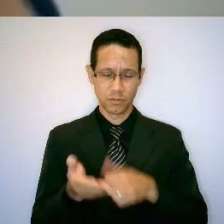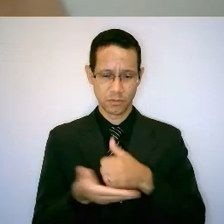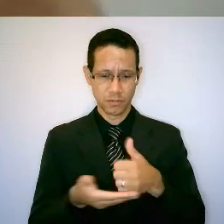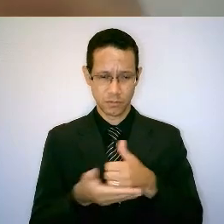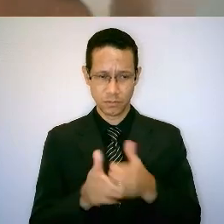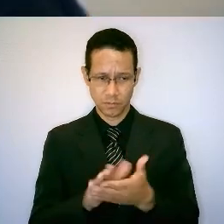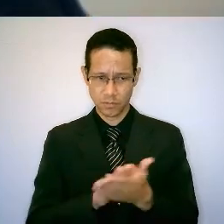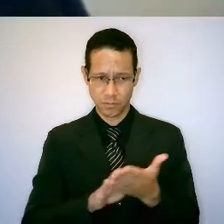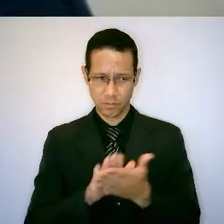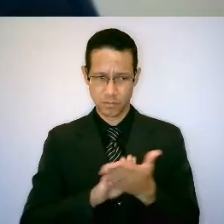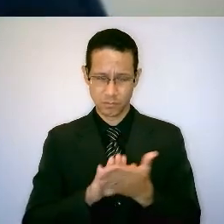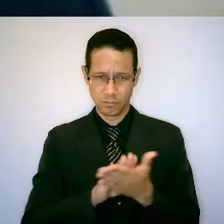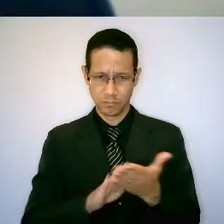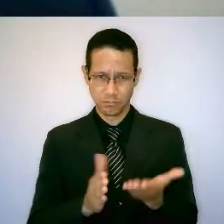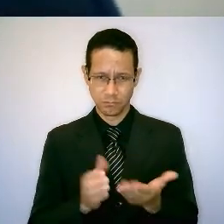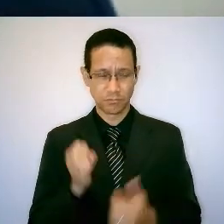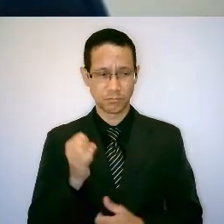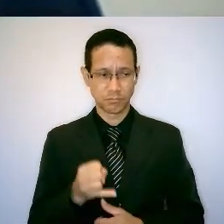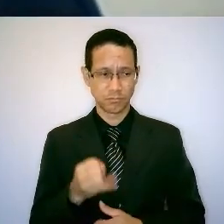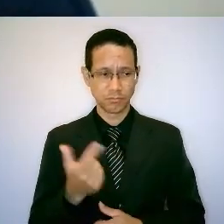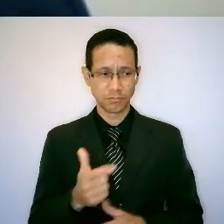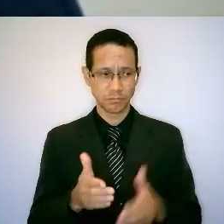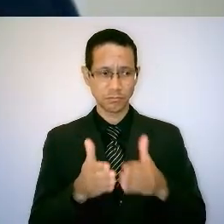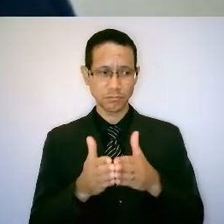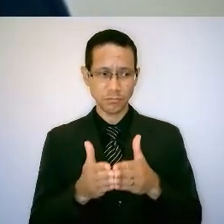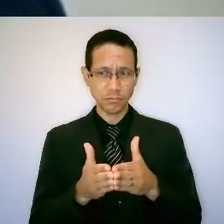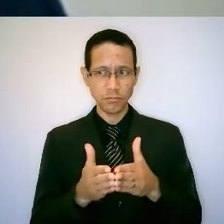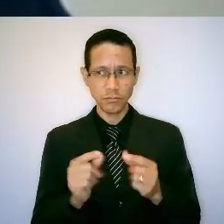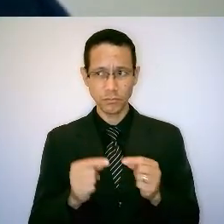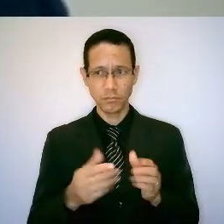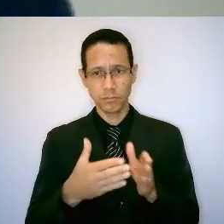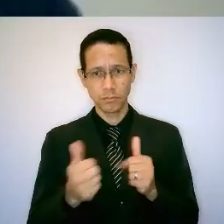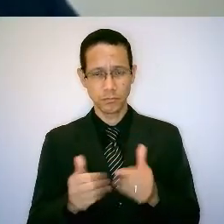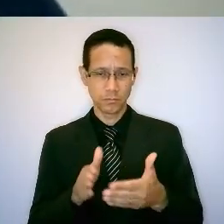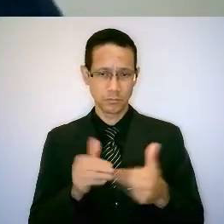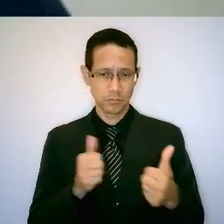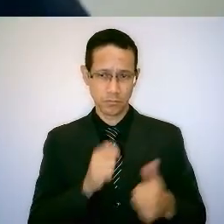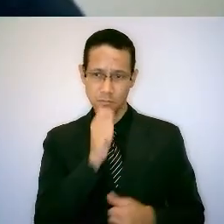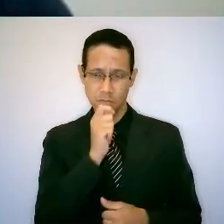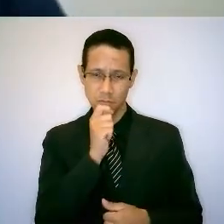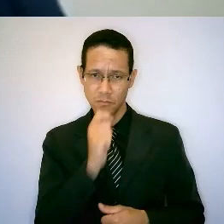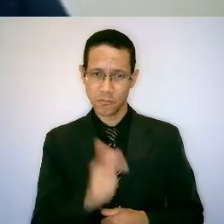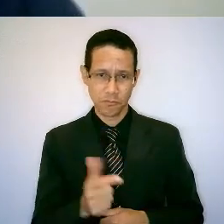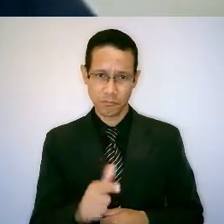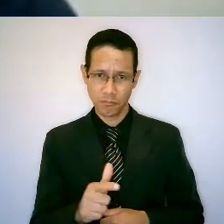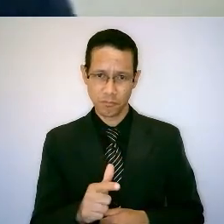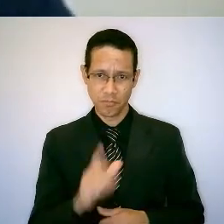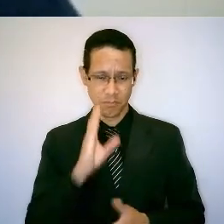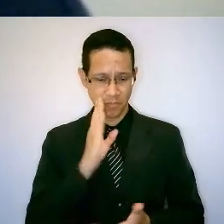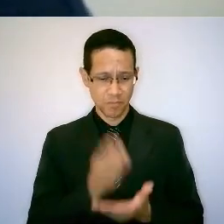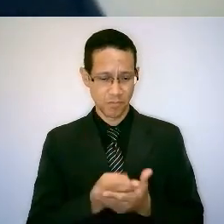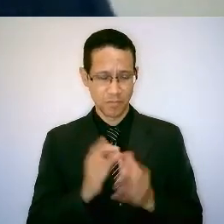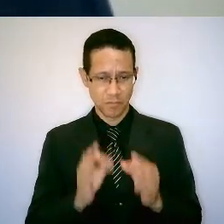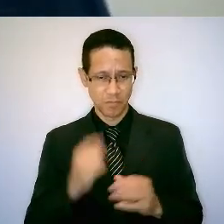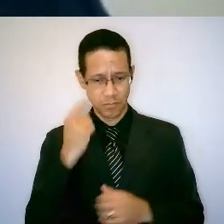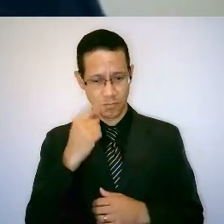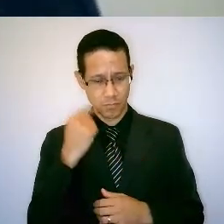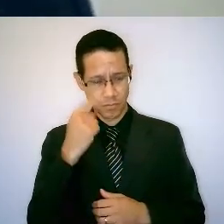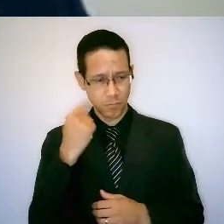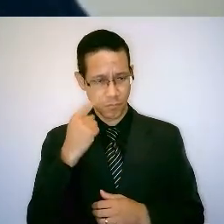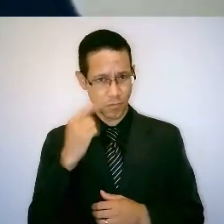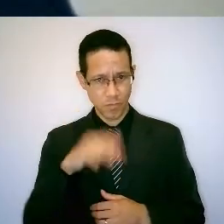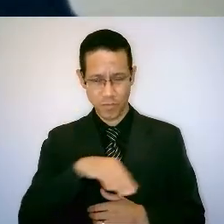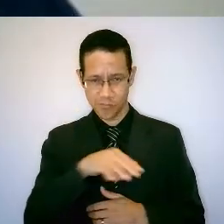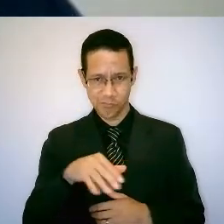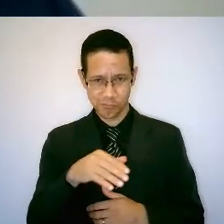especialmente Se não houve requerimento da parte ou recurso Eu estou confiante de que qualquer Desembargador deixa Agreste tribunal